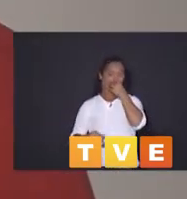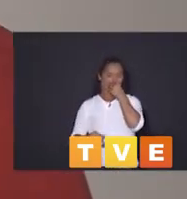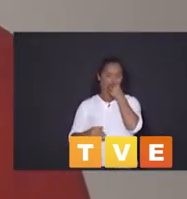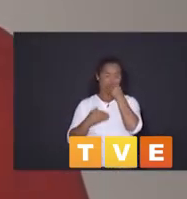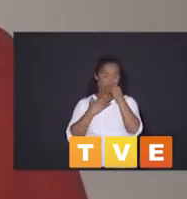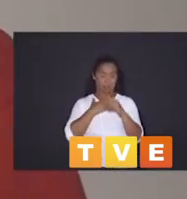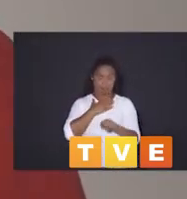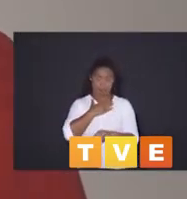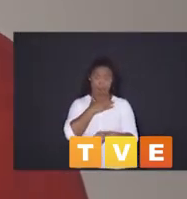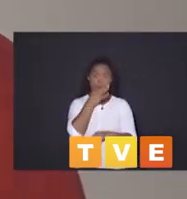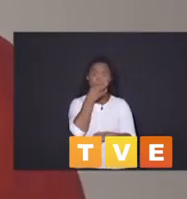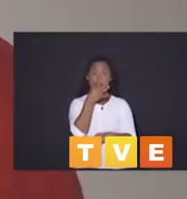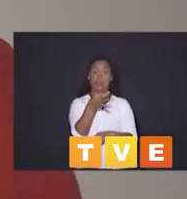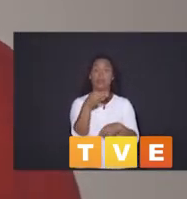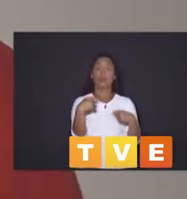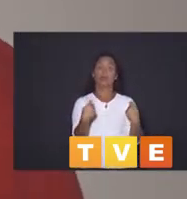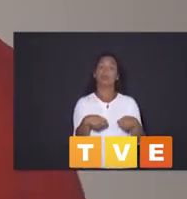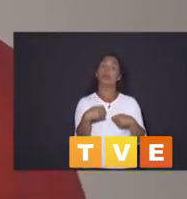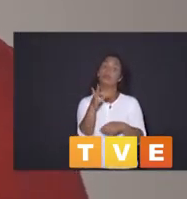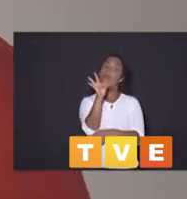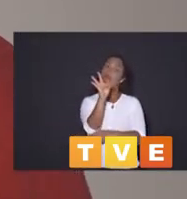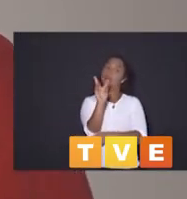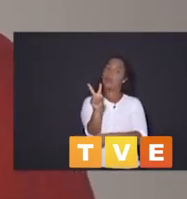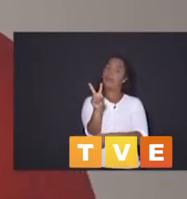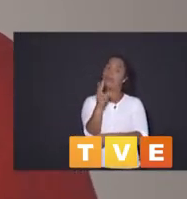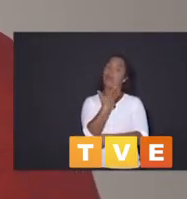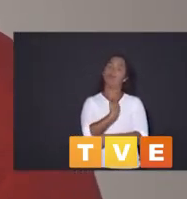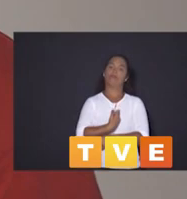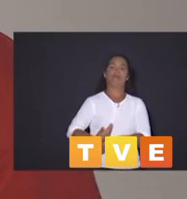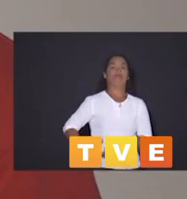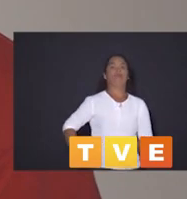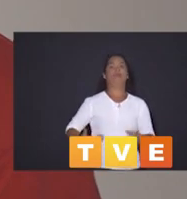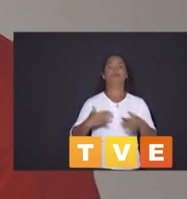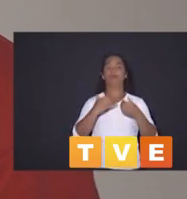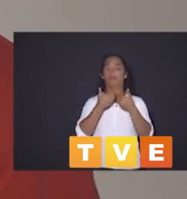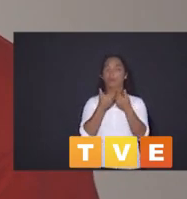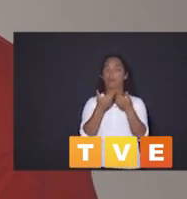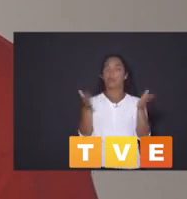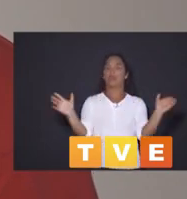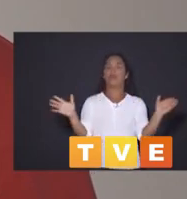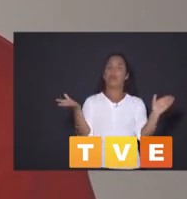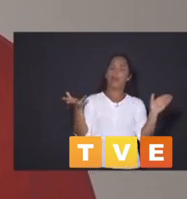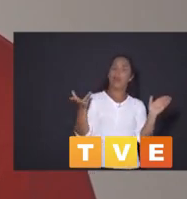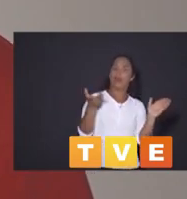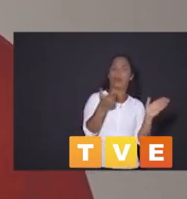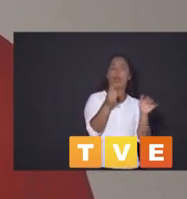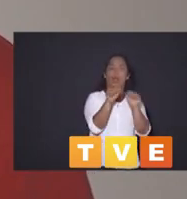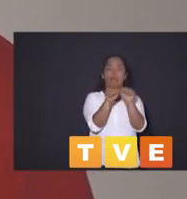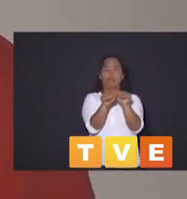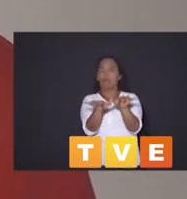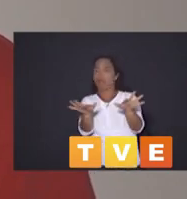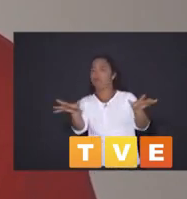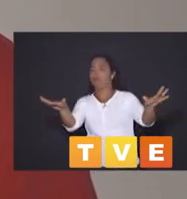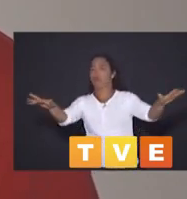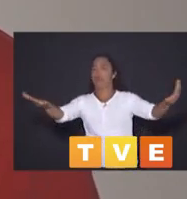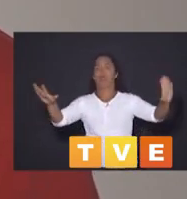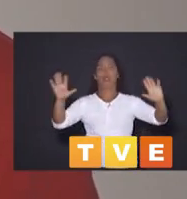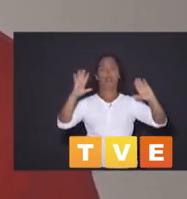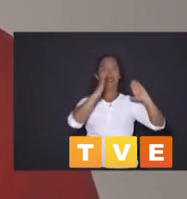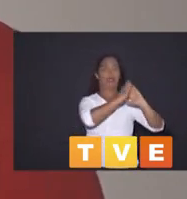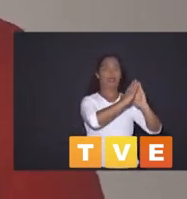na minha opinião uma tv pública de qualidade que chegasse a todos os lares do brasil